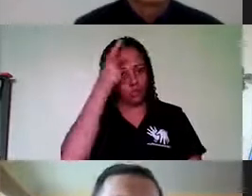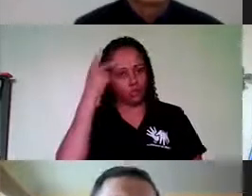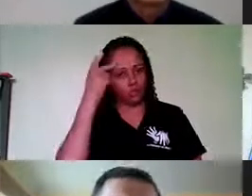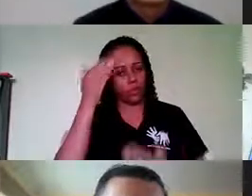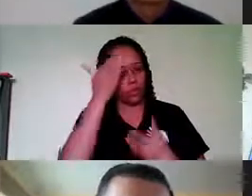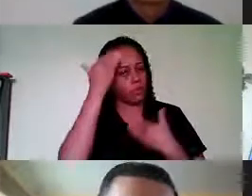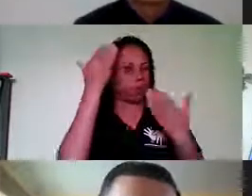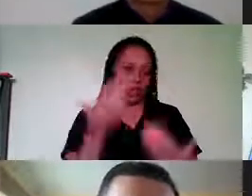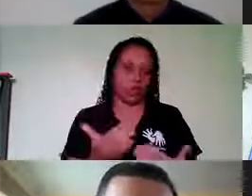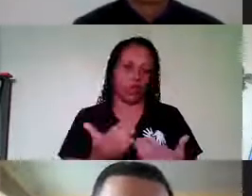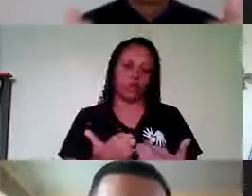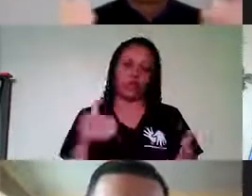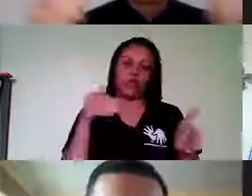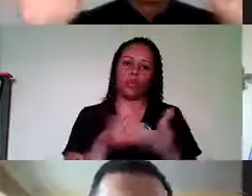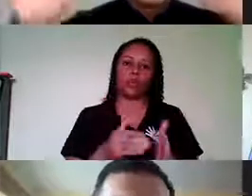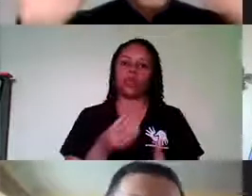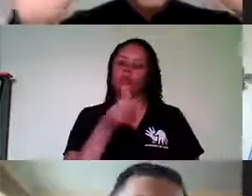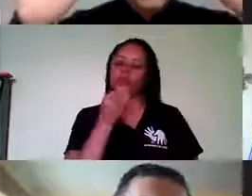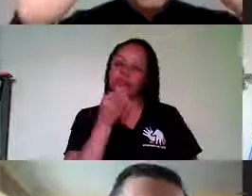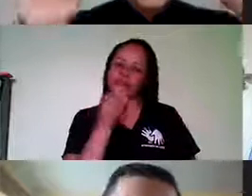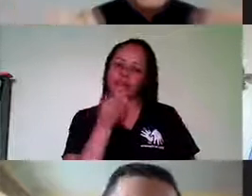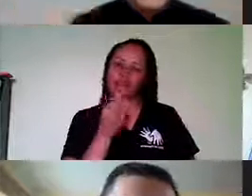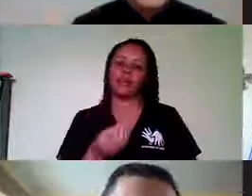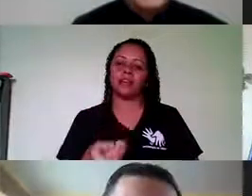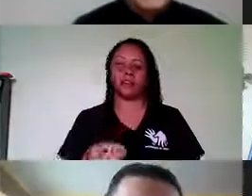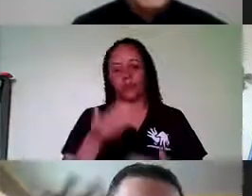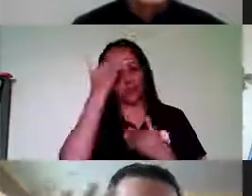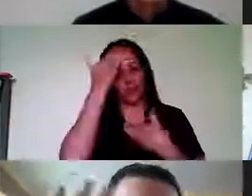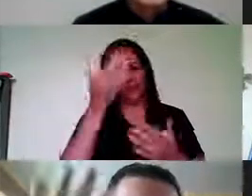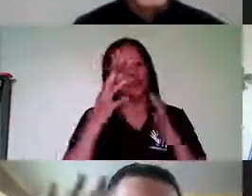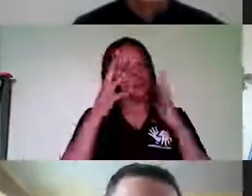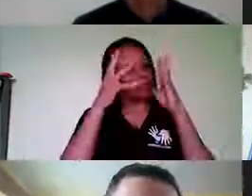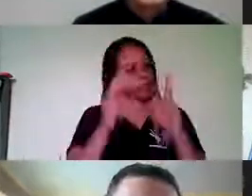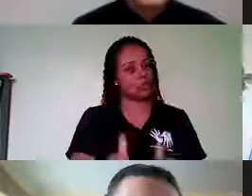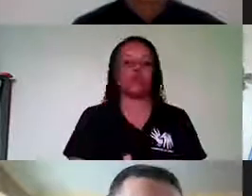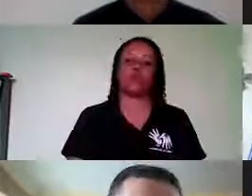próxima oportunidade. Obrigada, Clemente, toda a equipe, Felipe